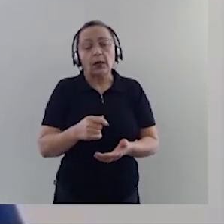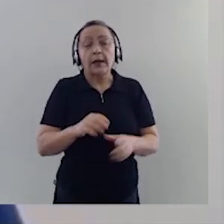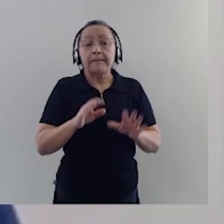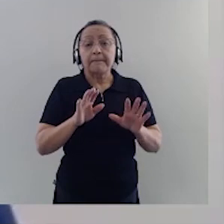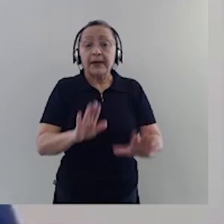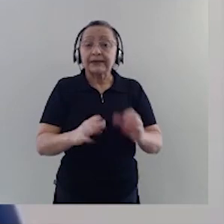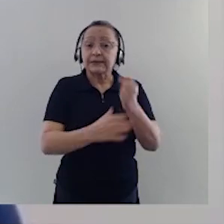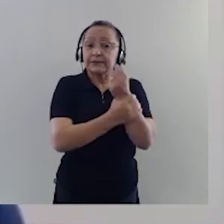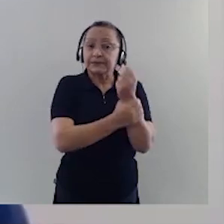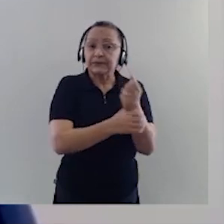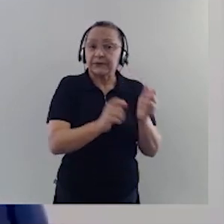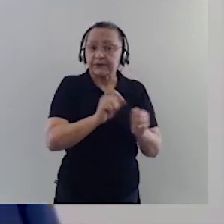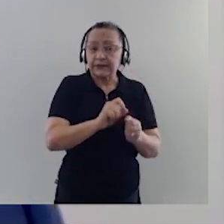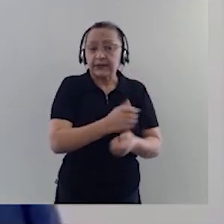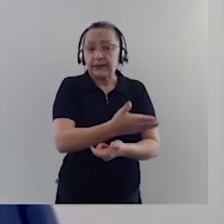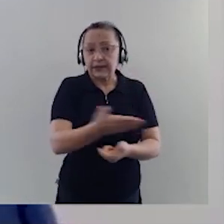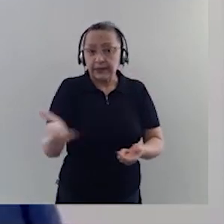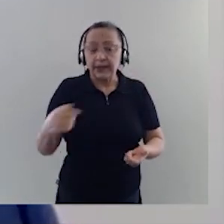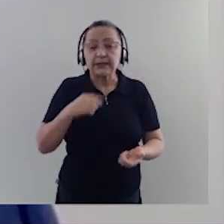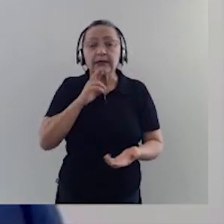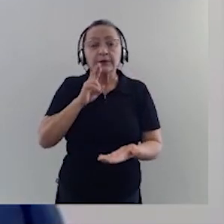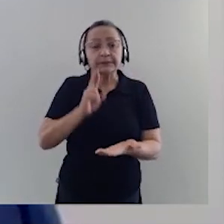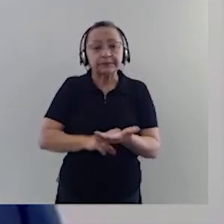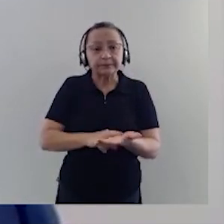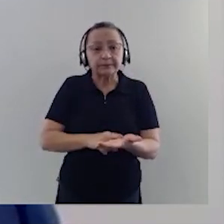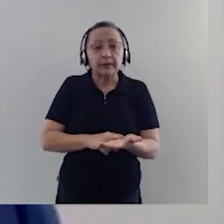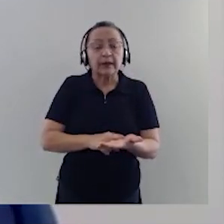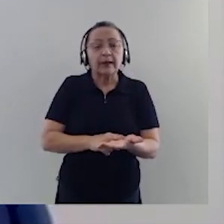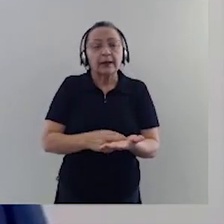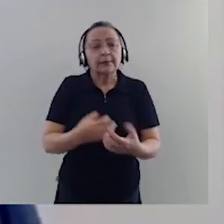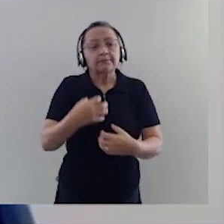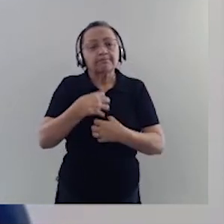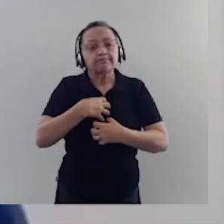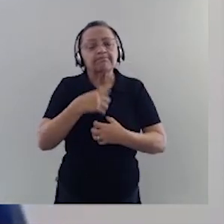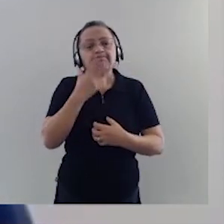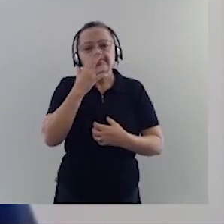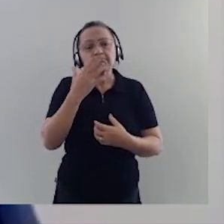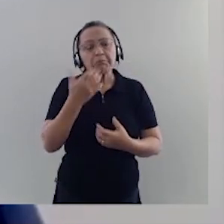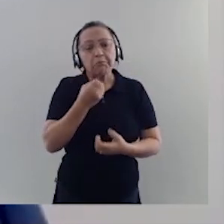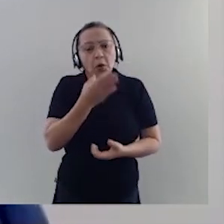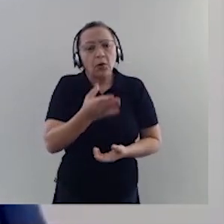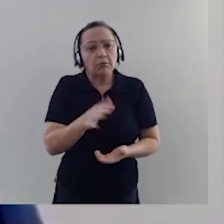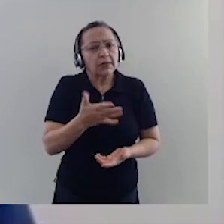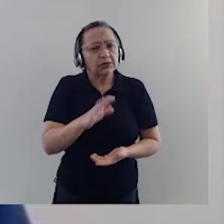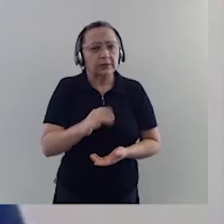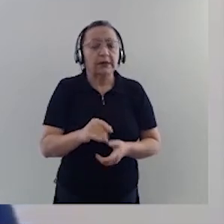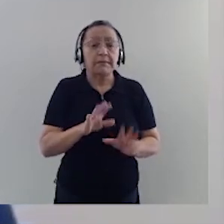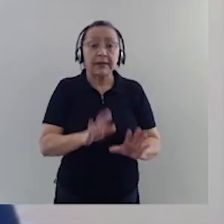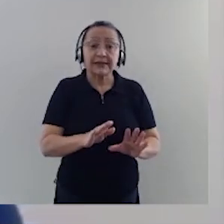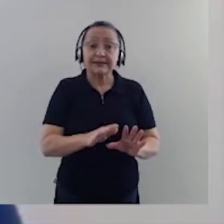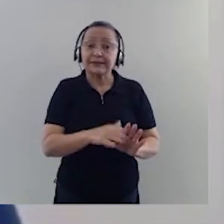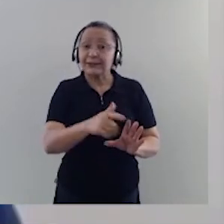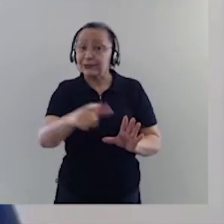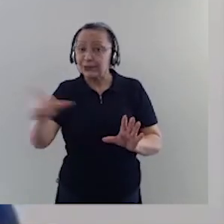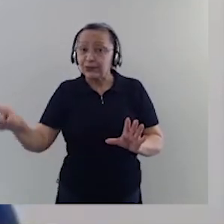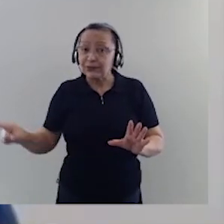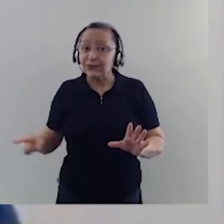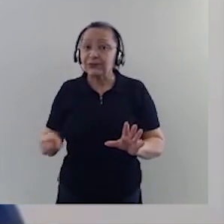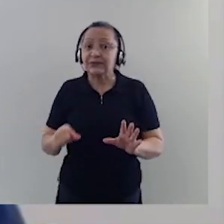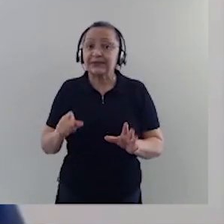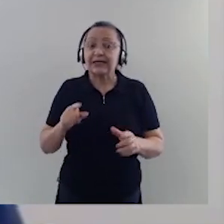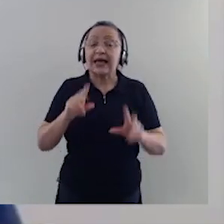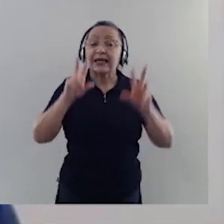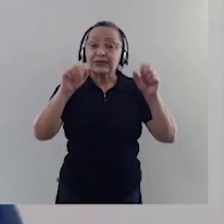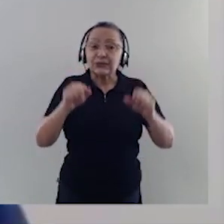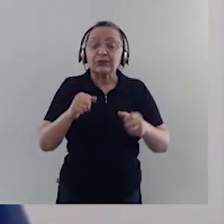de fazer esse reconhecimento, me parece razoável. Para o resto, é a jurisprudência que